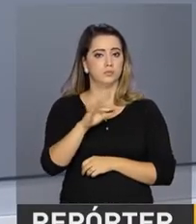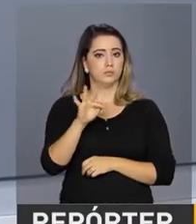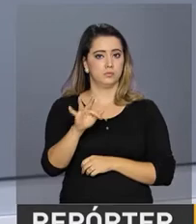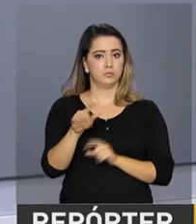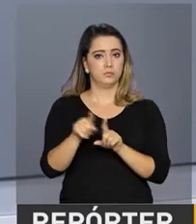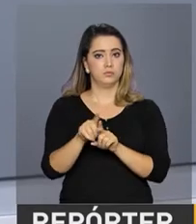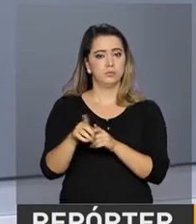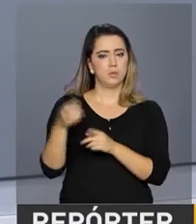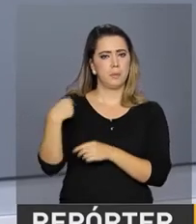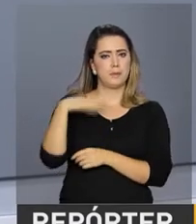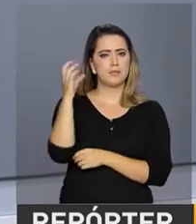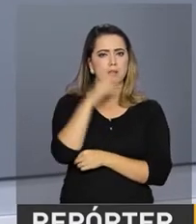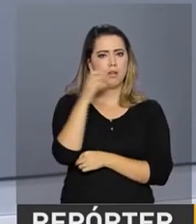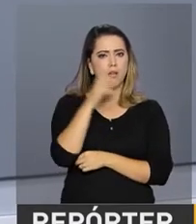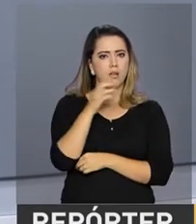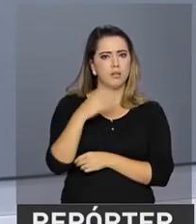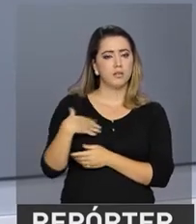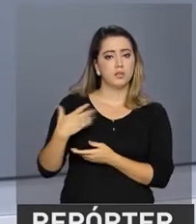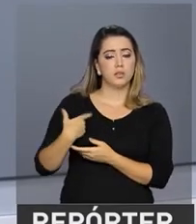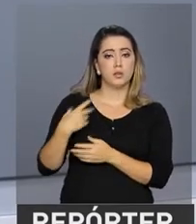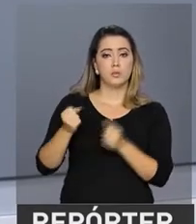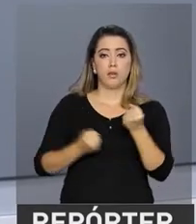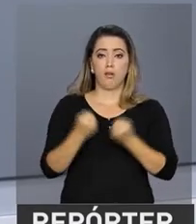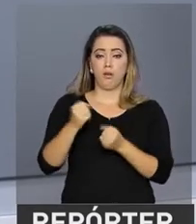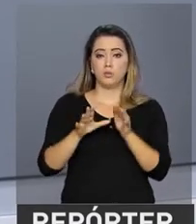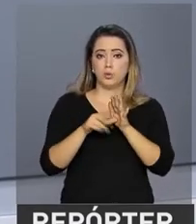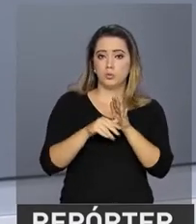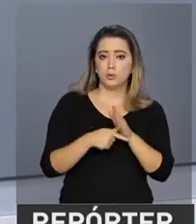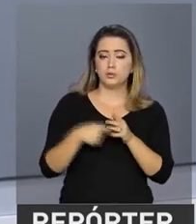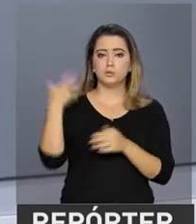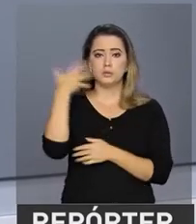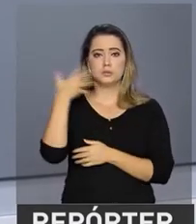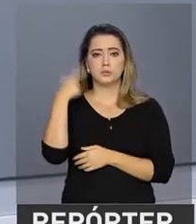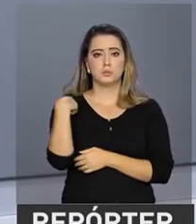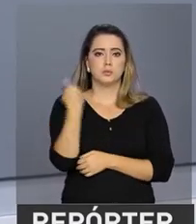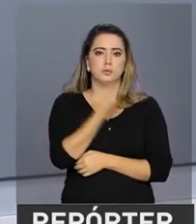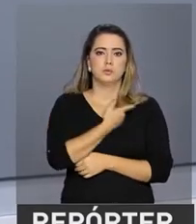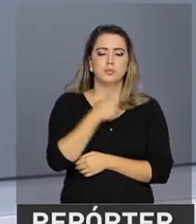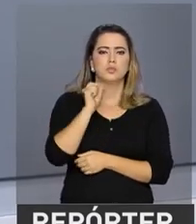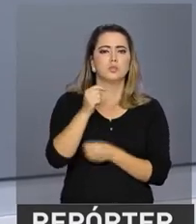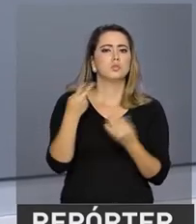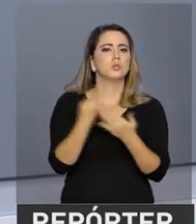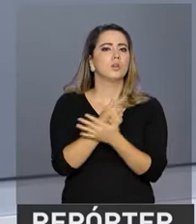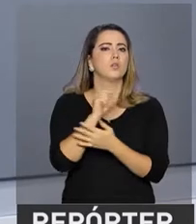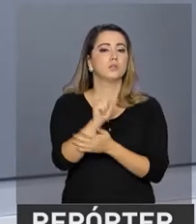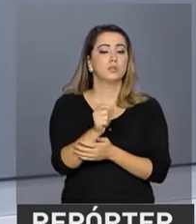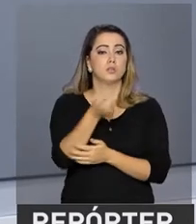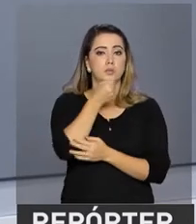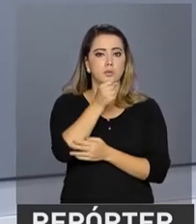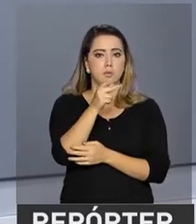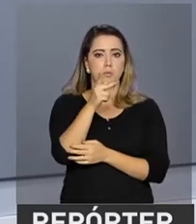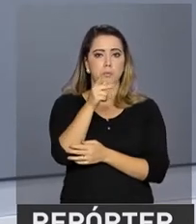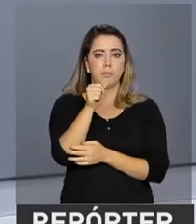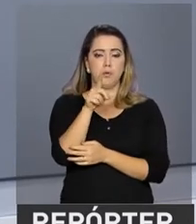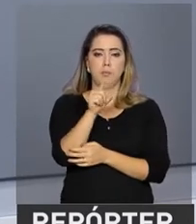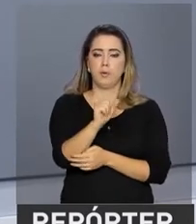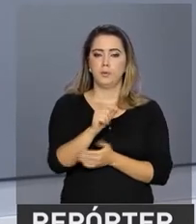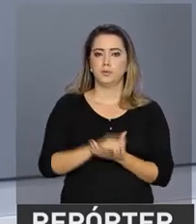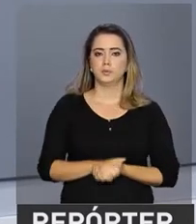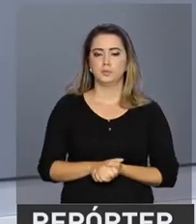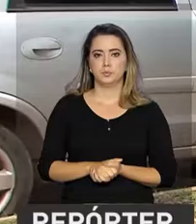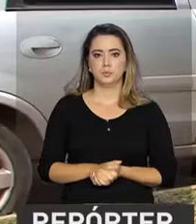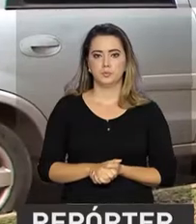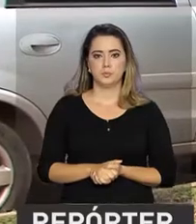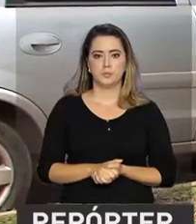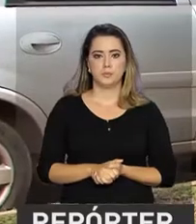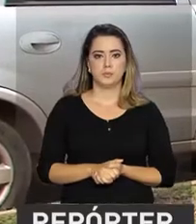que agiliza a recuperação de veículos roubados quem explica pra gente como funciona essa novidade é o repórter paulo la sálvia